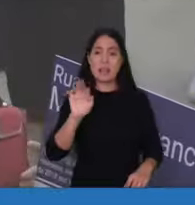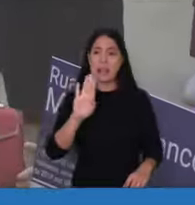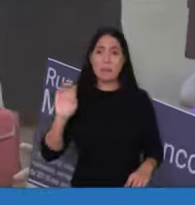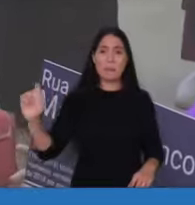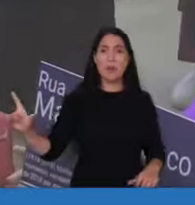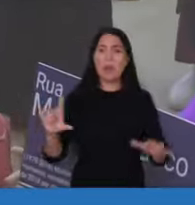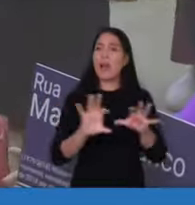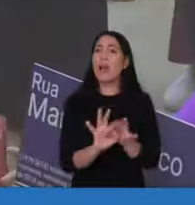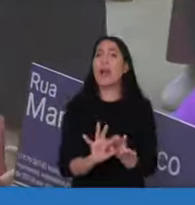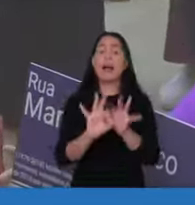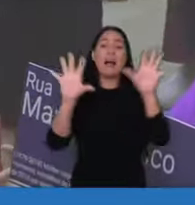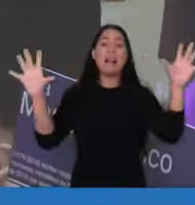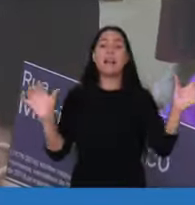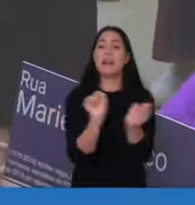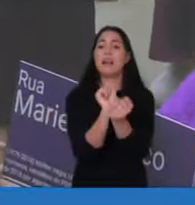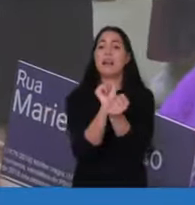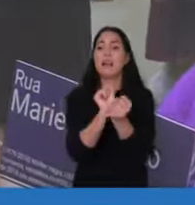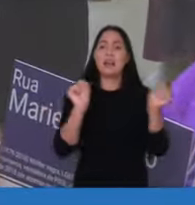mar de